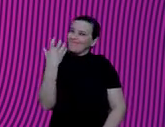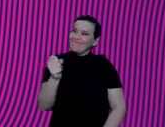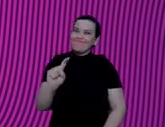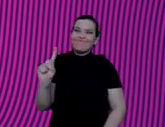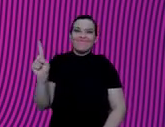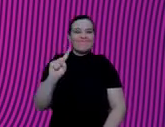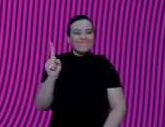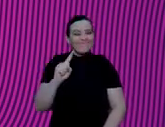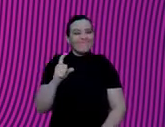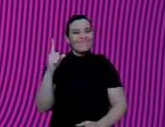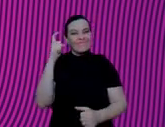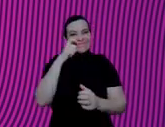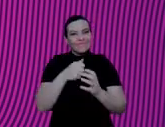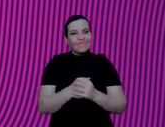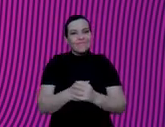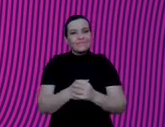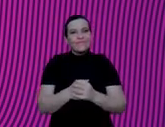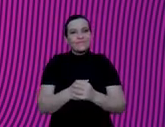Márcio, agora, do